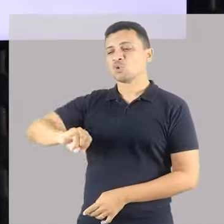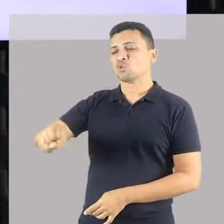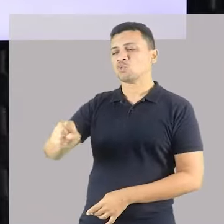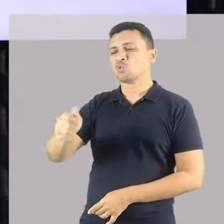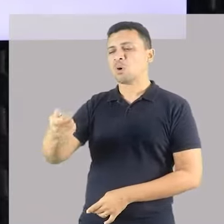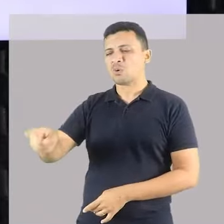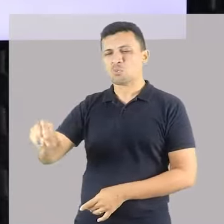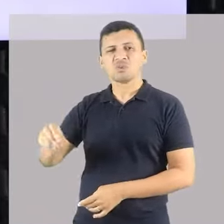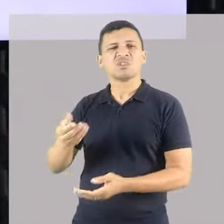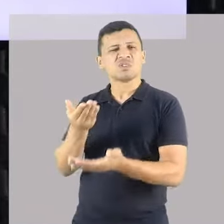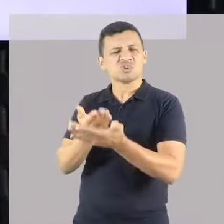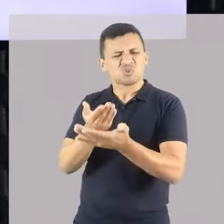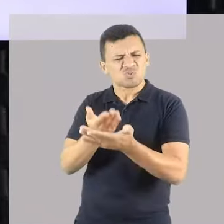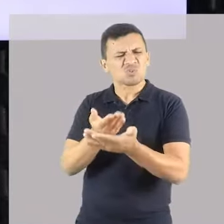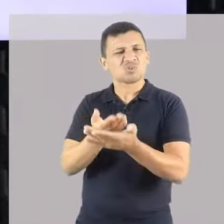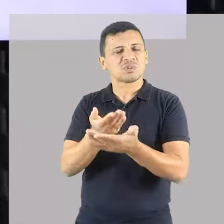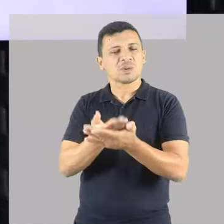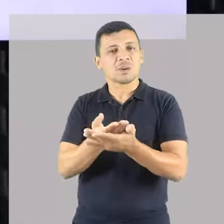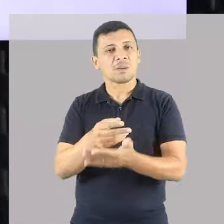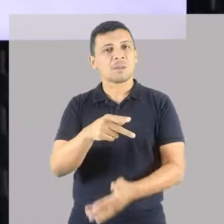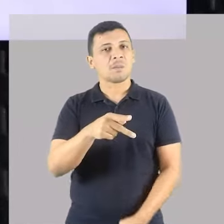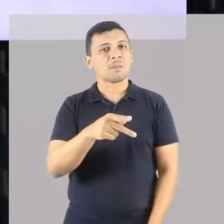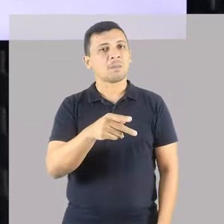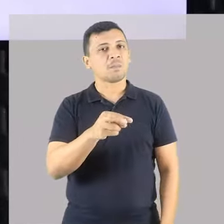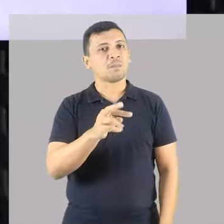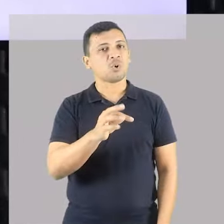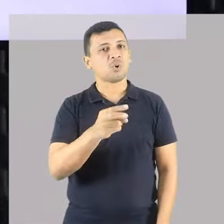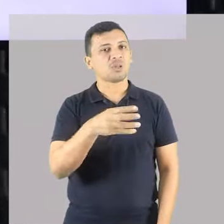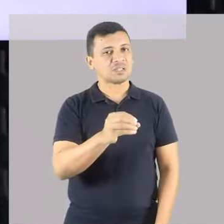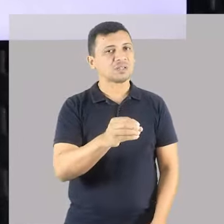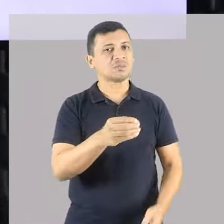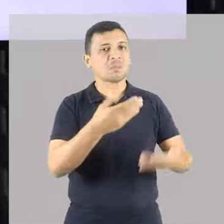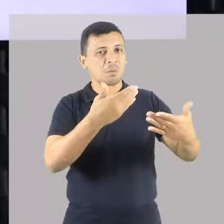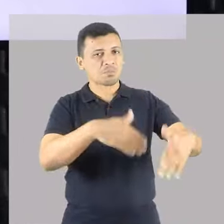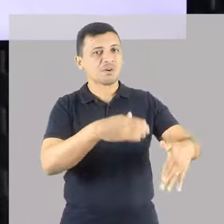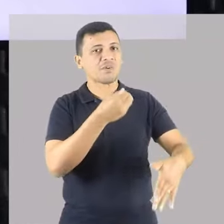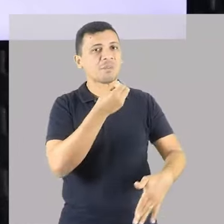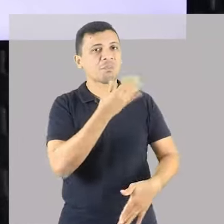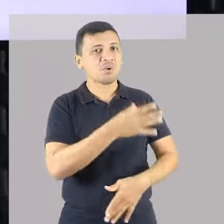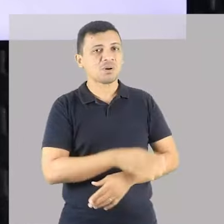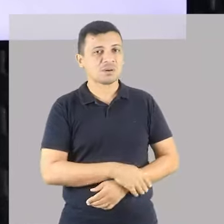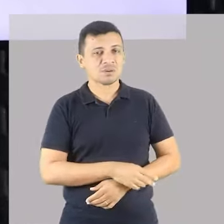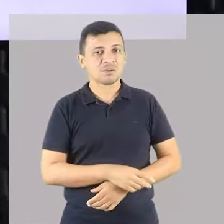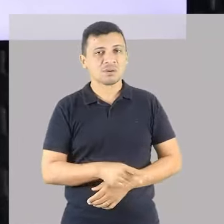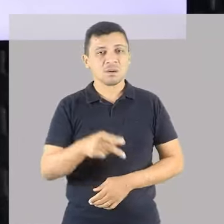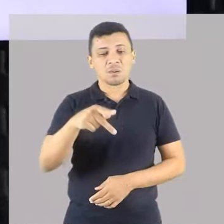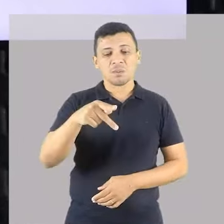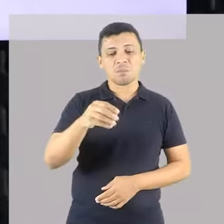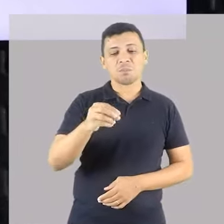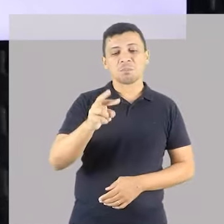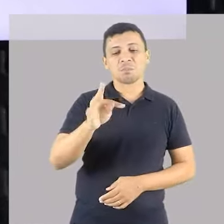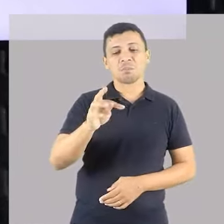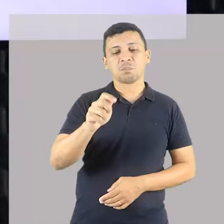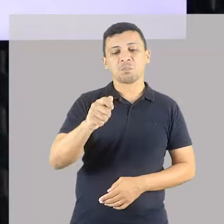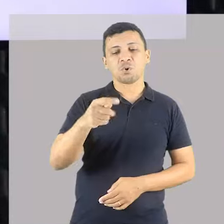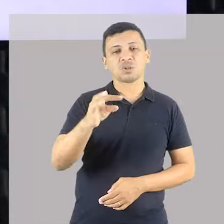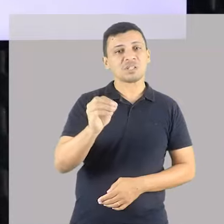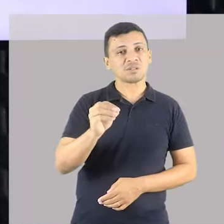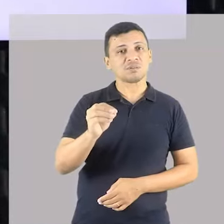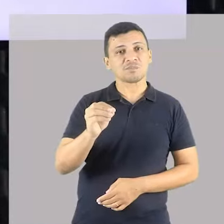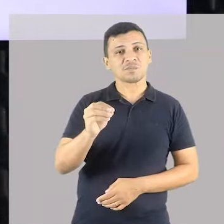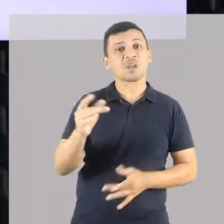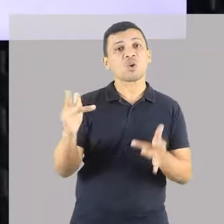bastante portanto Fez boa prova esse portanto conectou com a informação